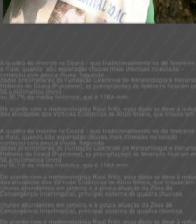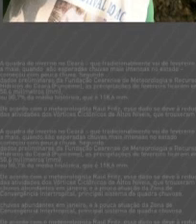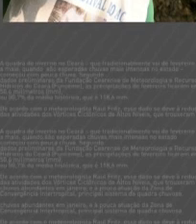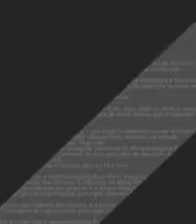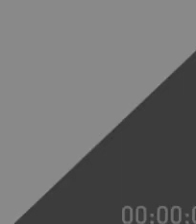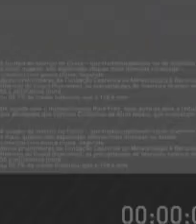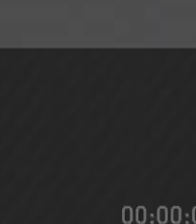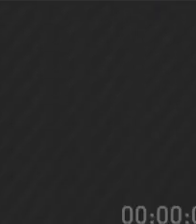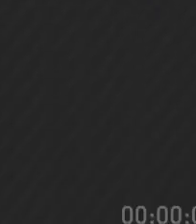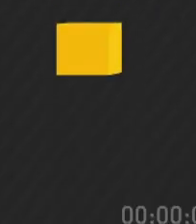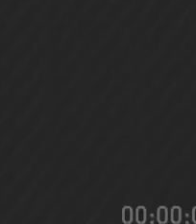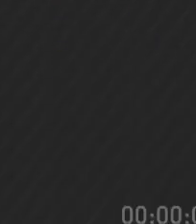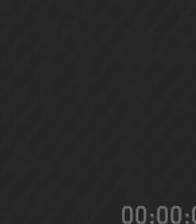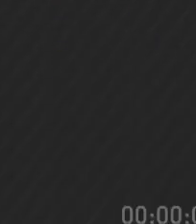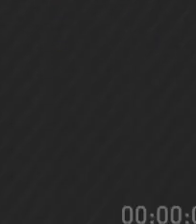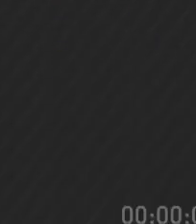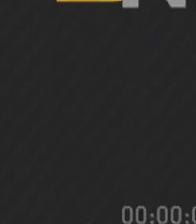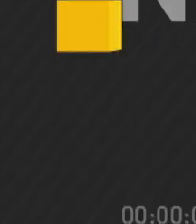ae